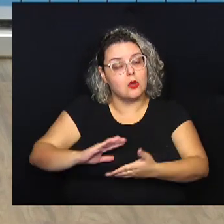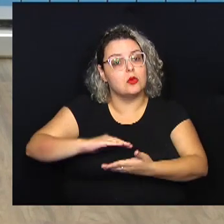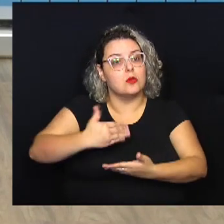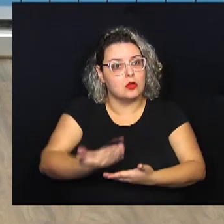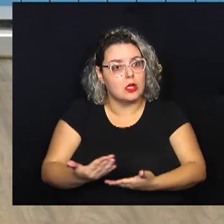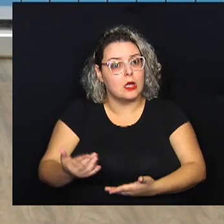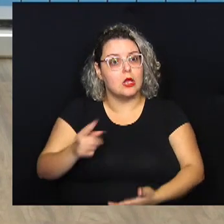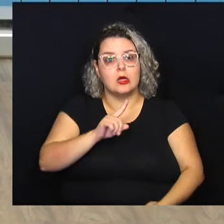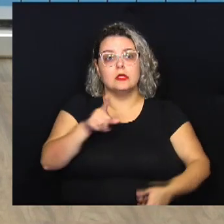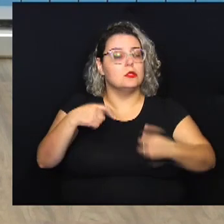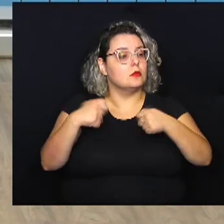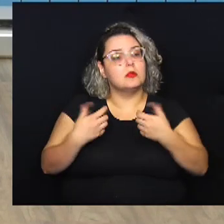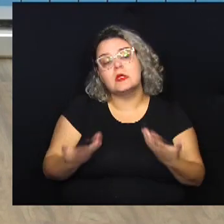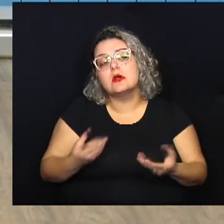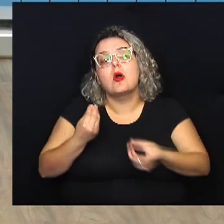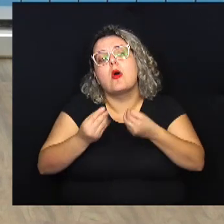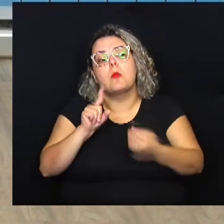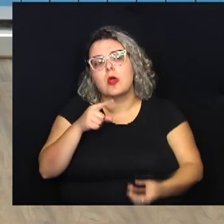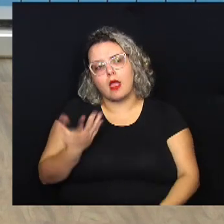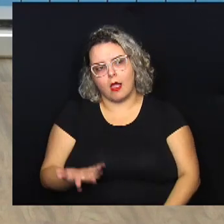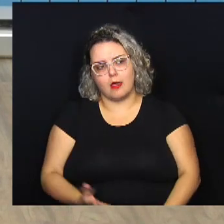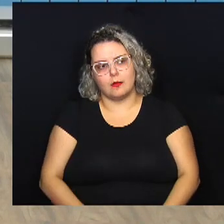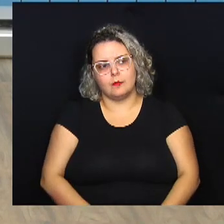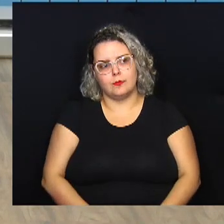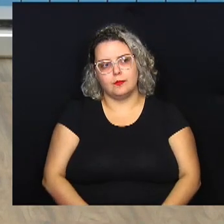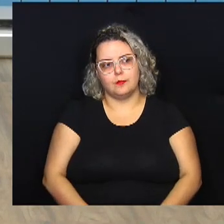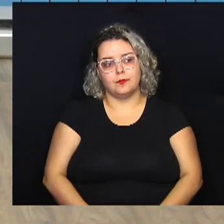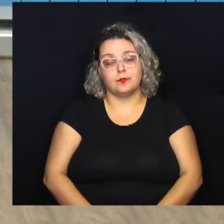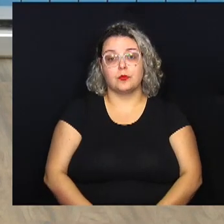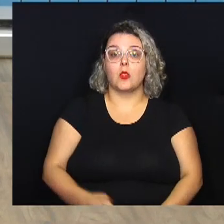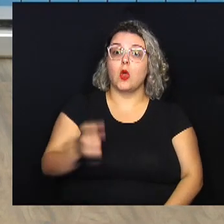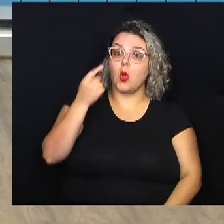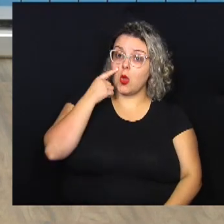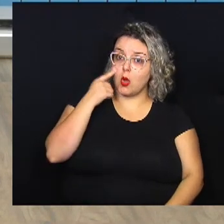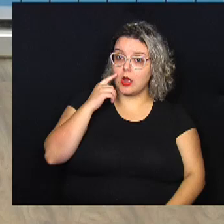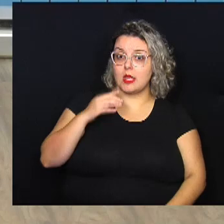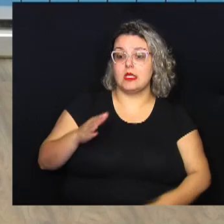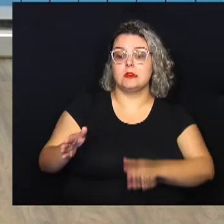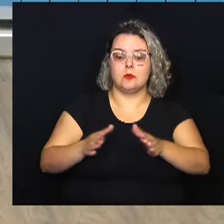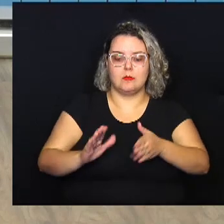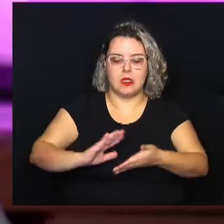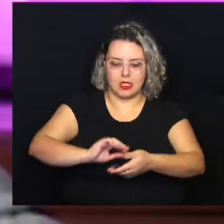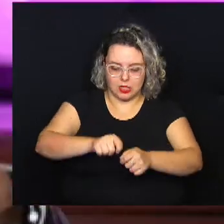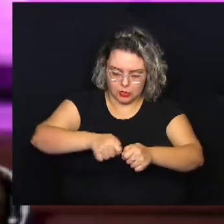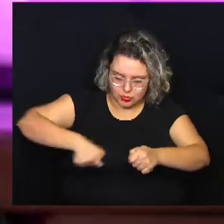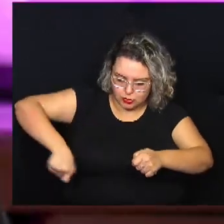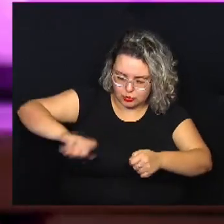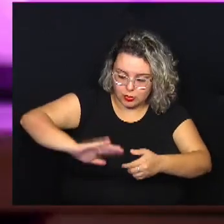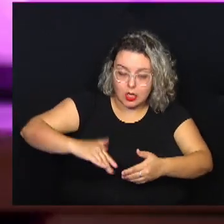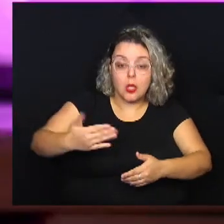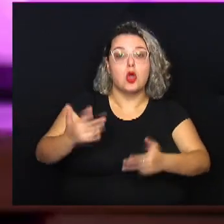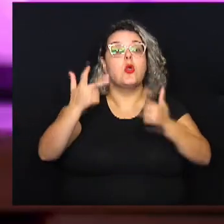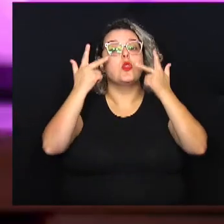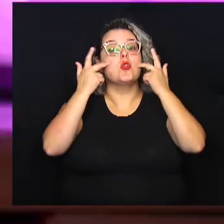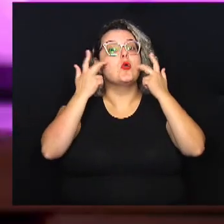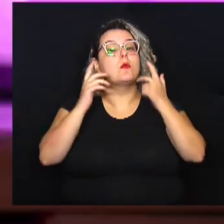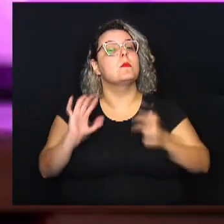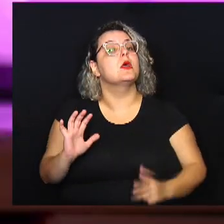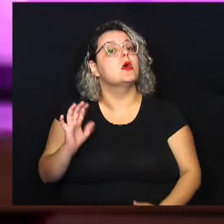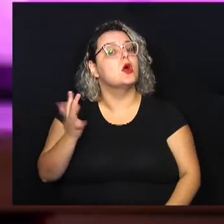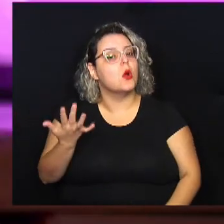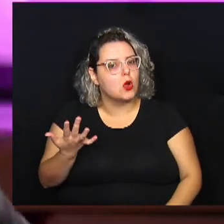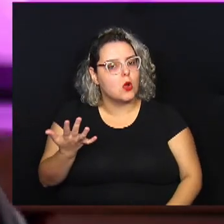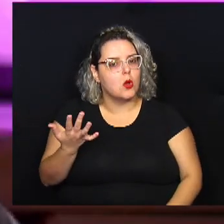não necessariamente? Olha, esse procedimento de abertura de mala, ele geralmente acontece